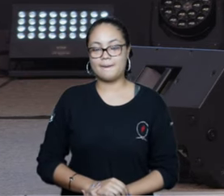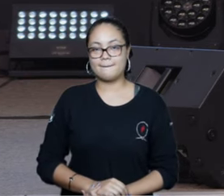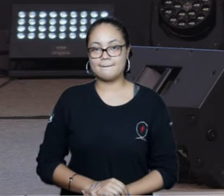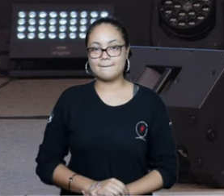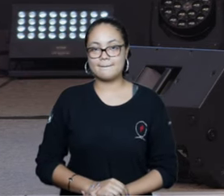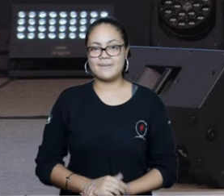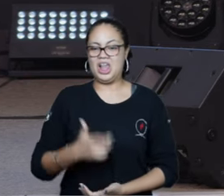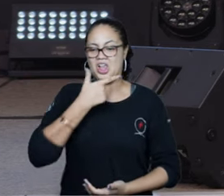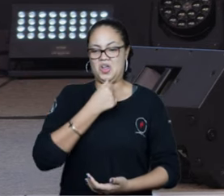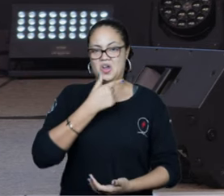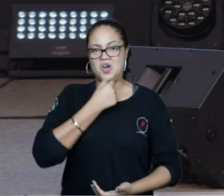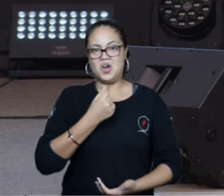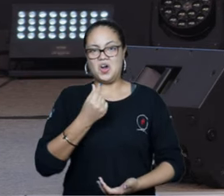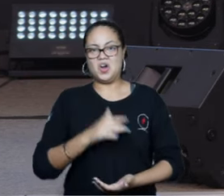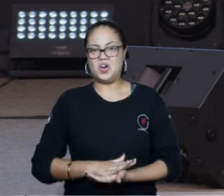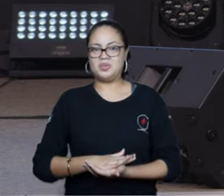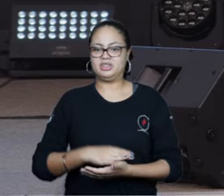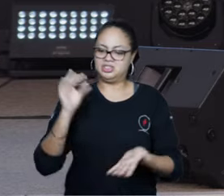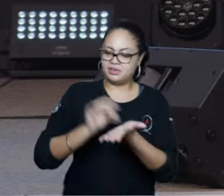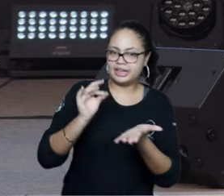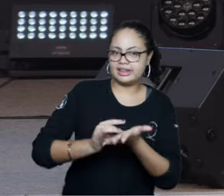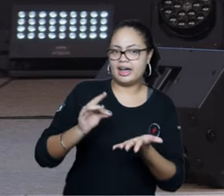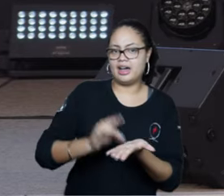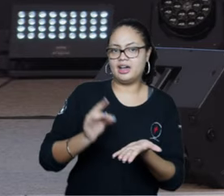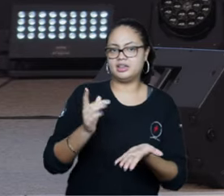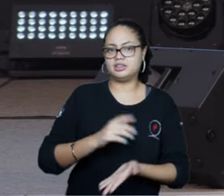não é homem raiz é Nutella